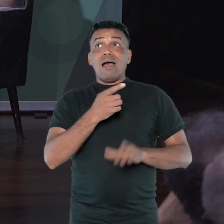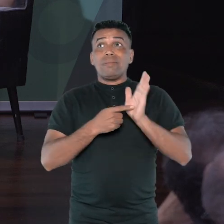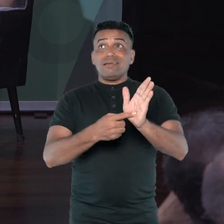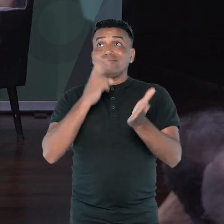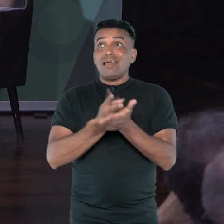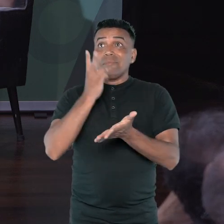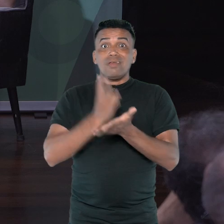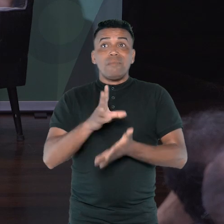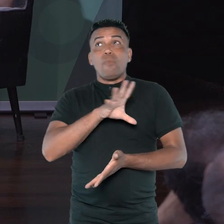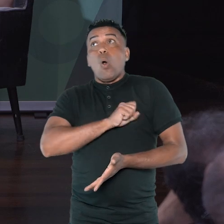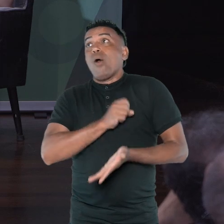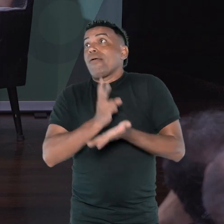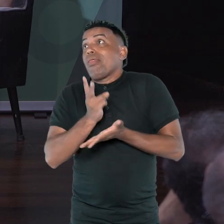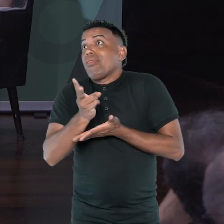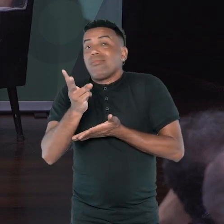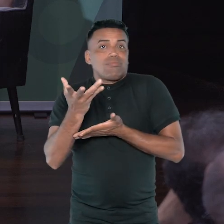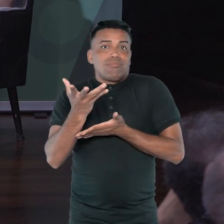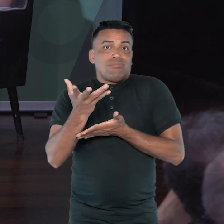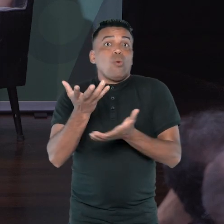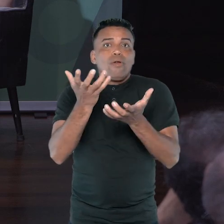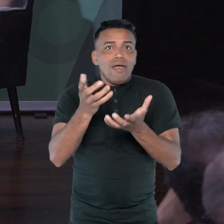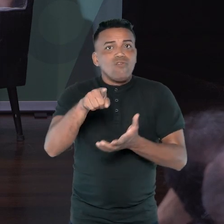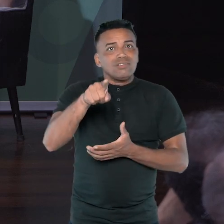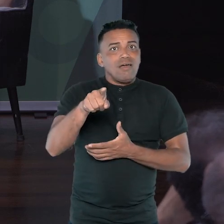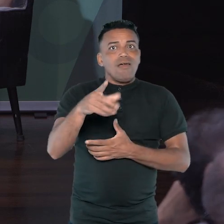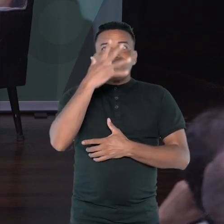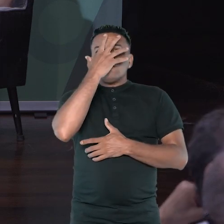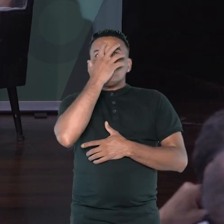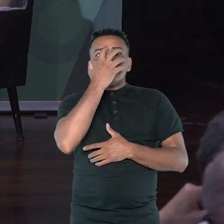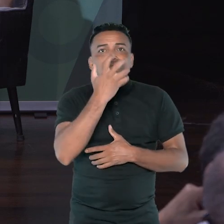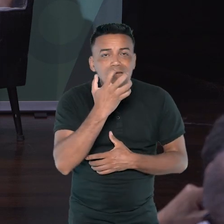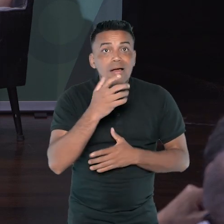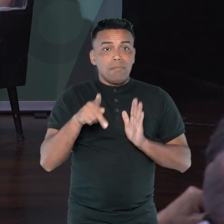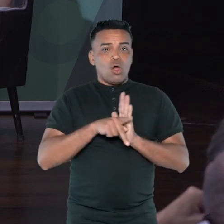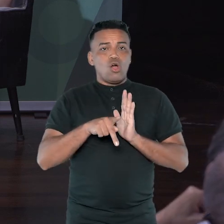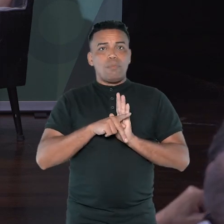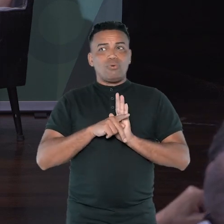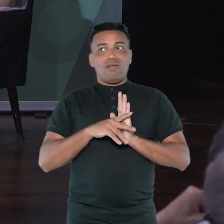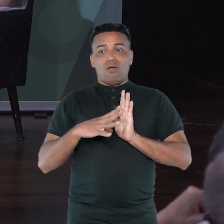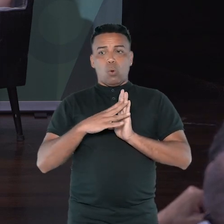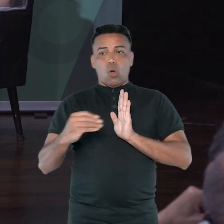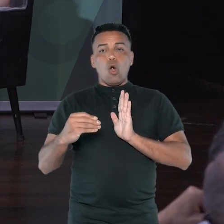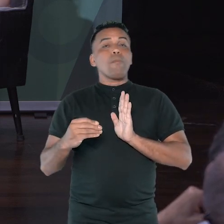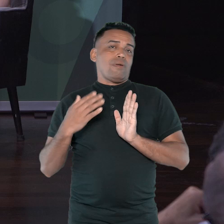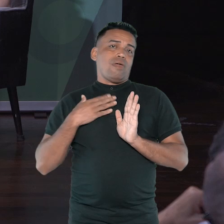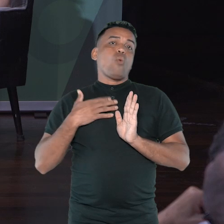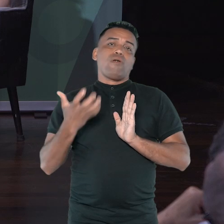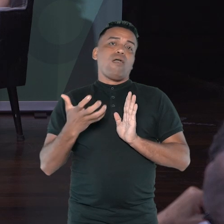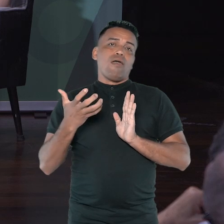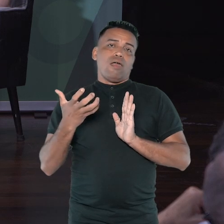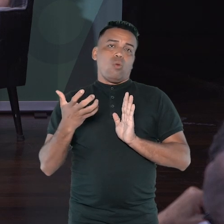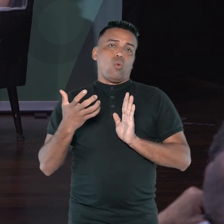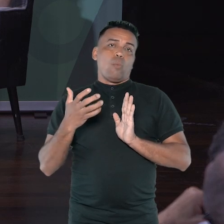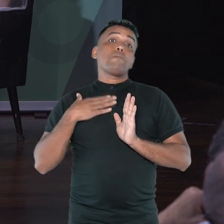da mesma forma, de forma reiterada, né? Eu quero que você seja apenas a projeção daquilo que eu espero que